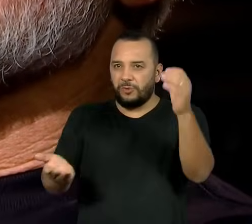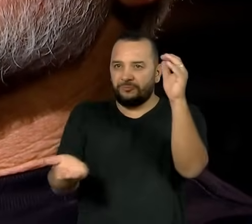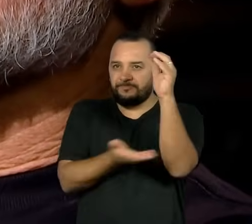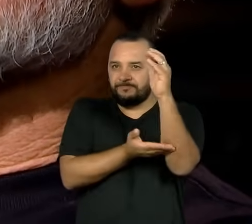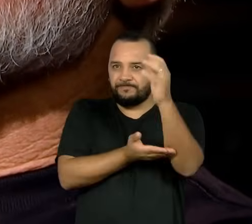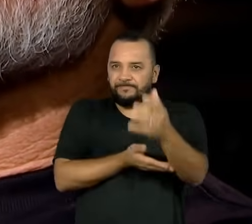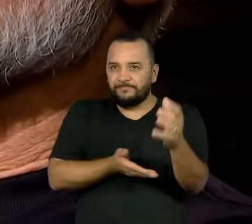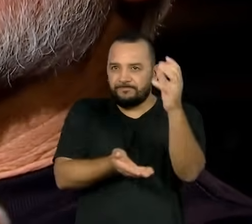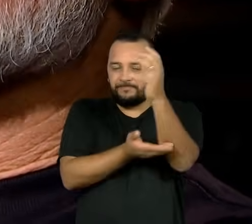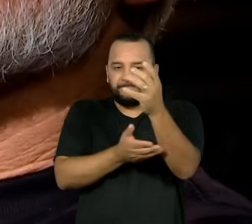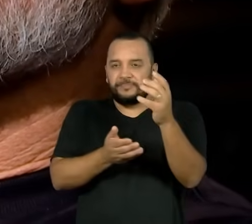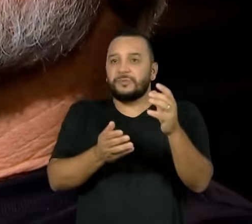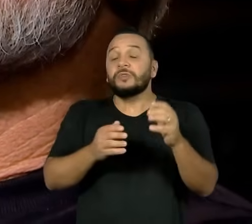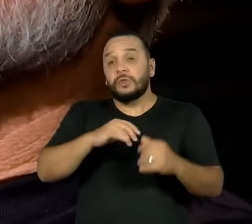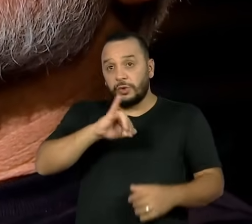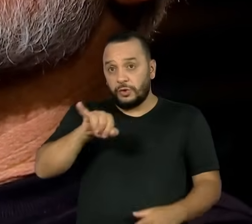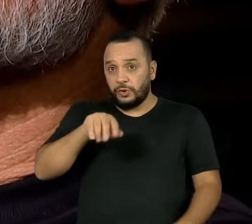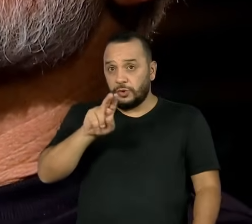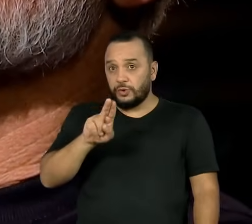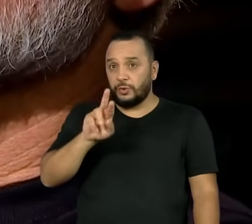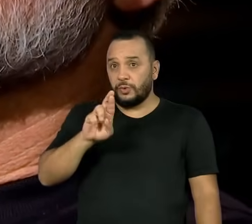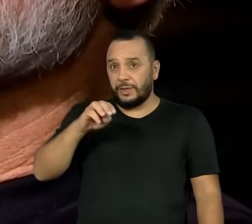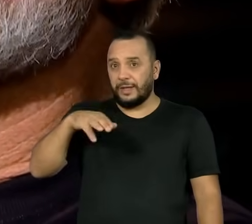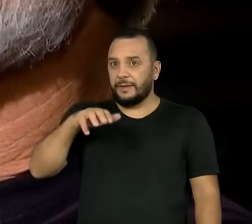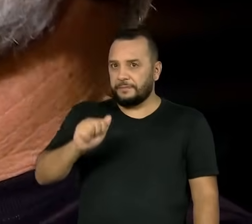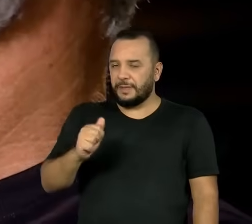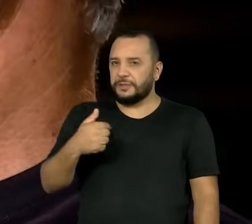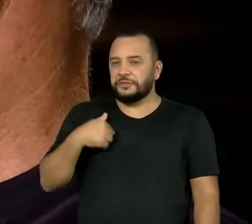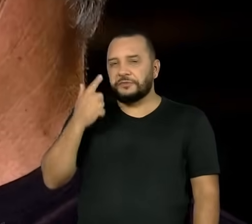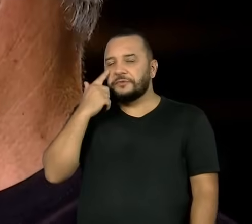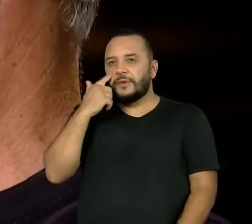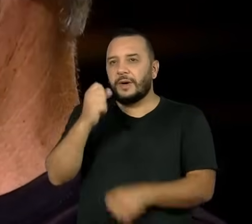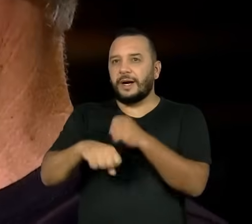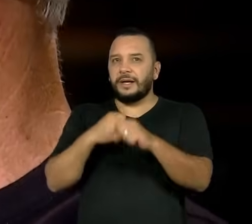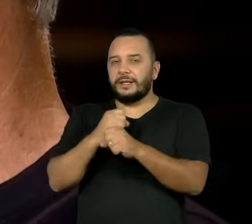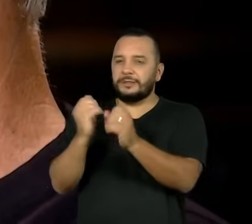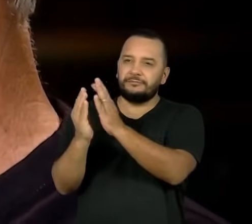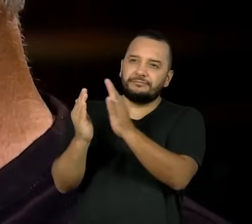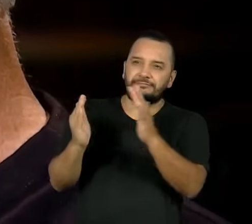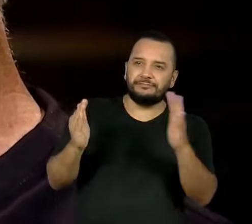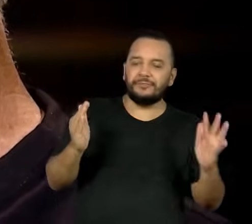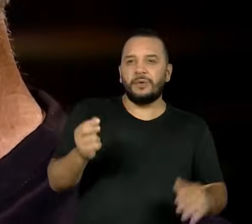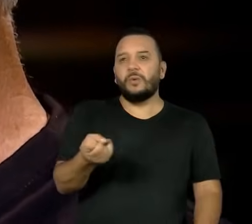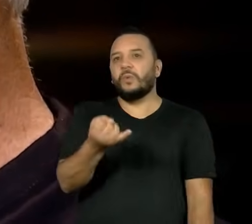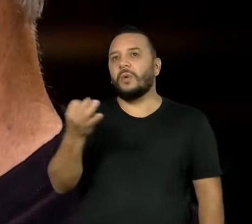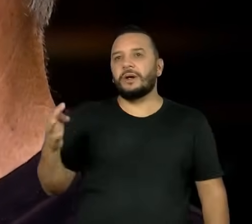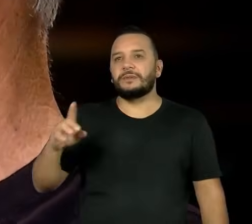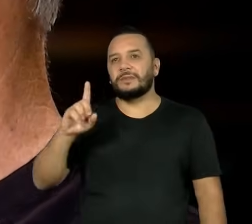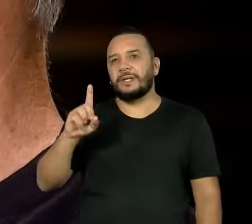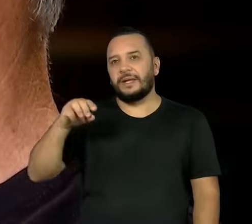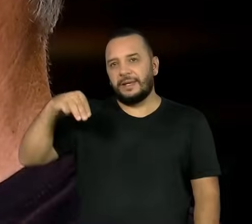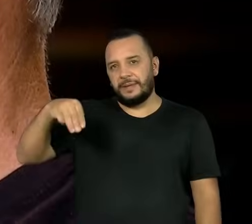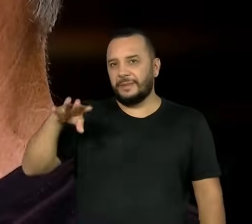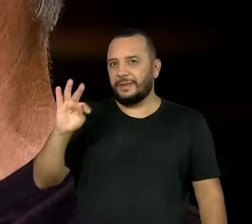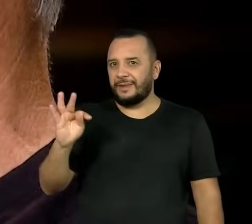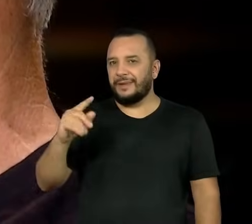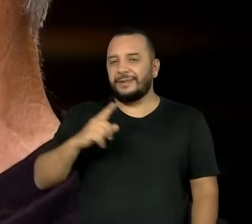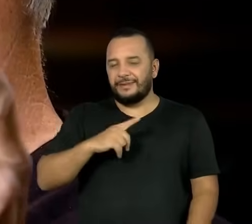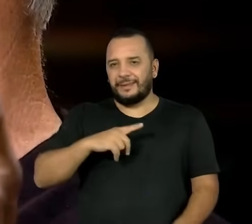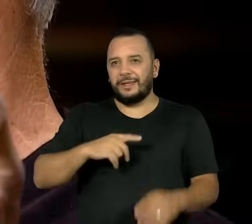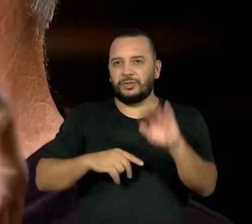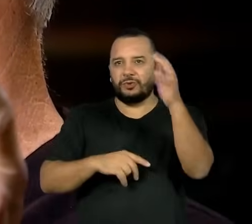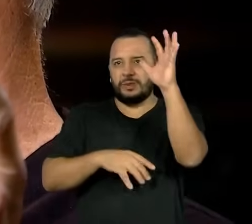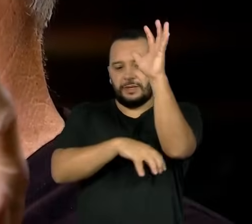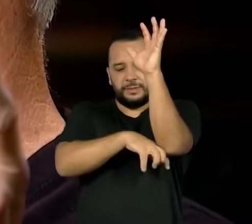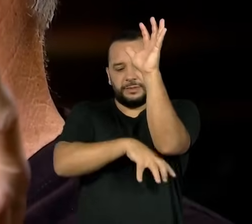E aí a gente olhava ao longo do ano quanto de DMT era produzido na raiz da jurema,